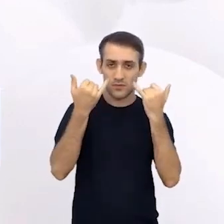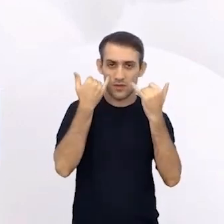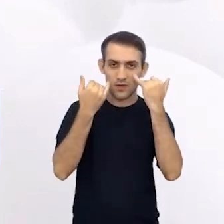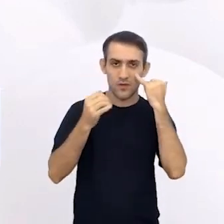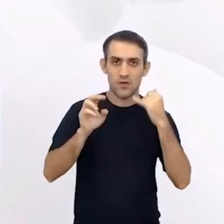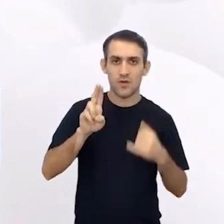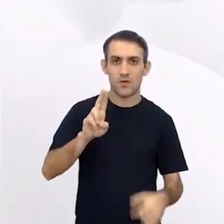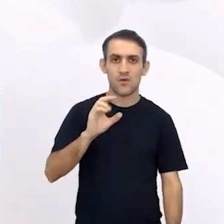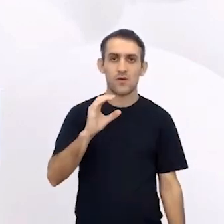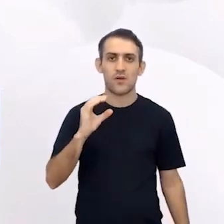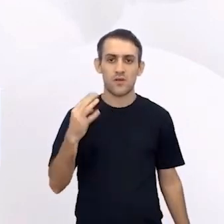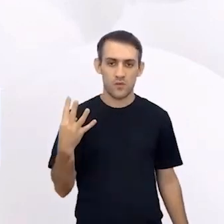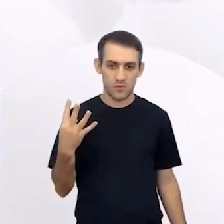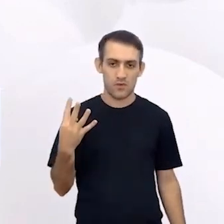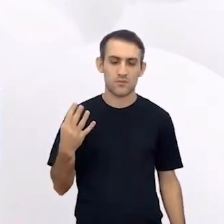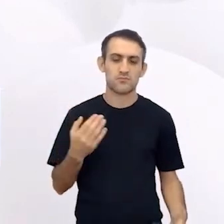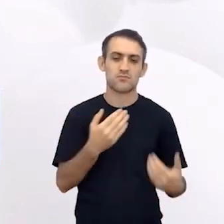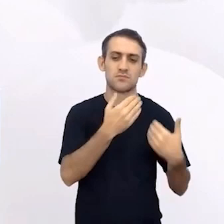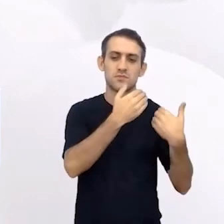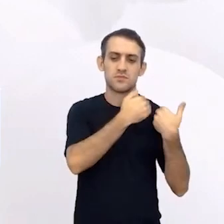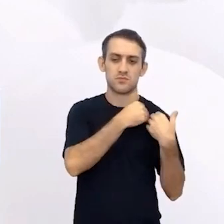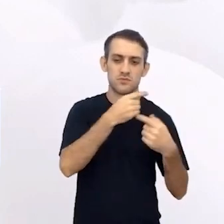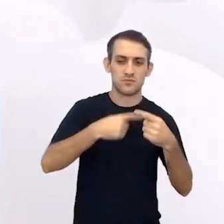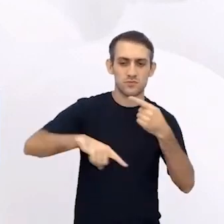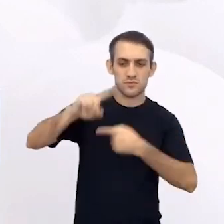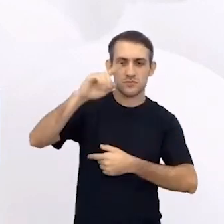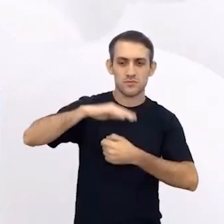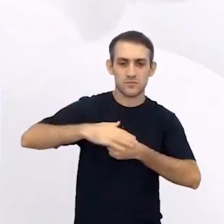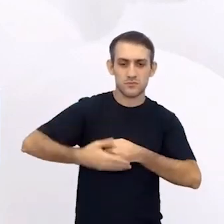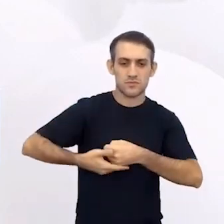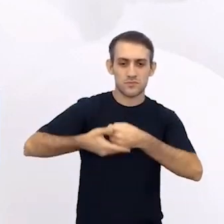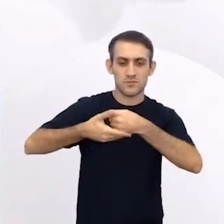C4, meu papel no desenvolvimento sustentável.